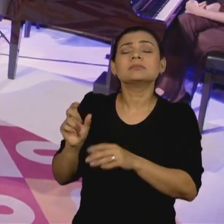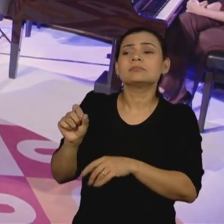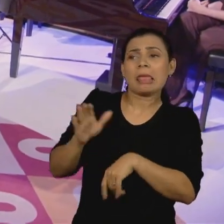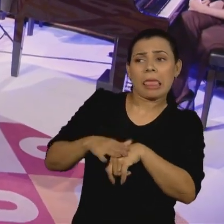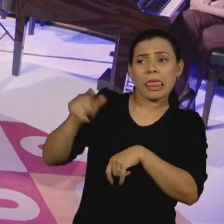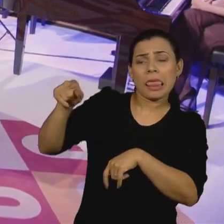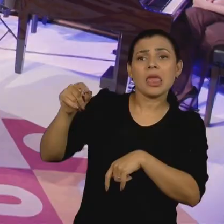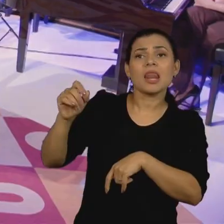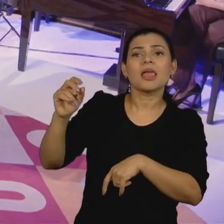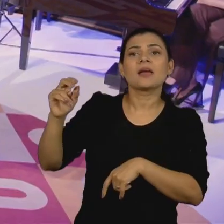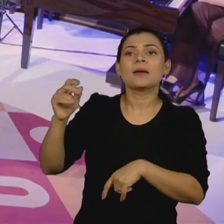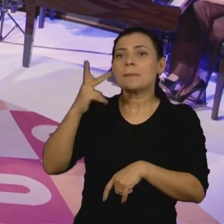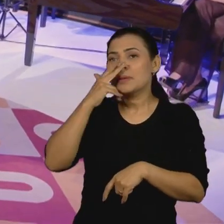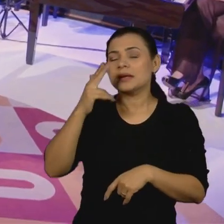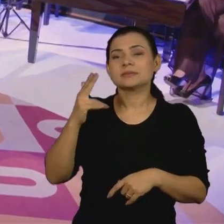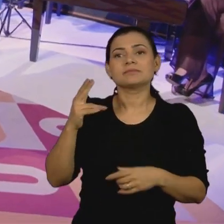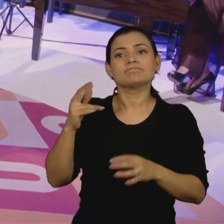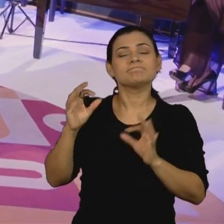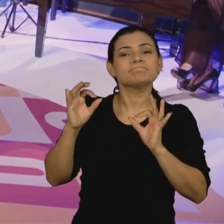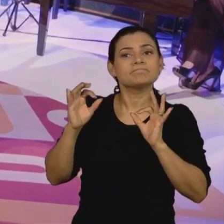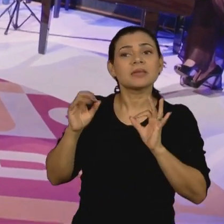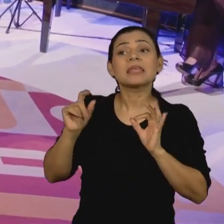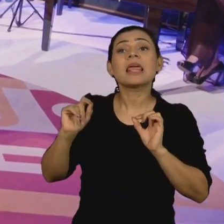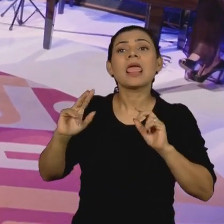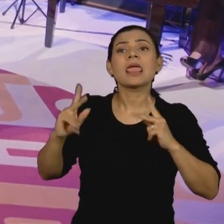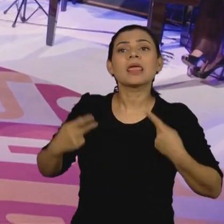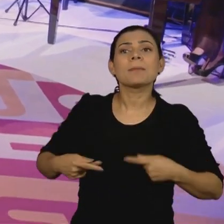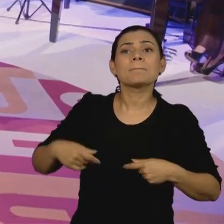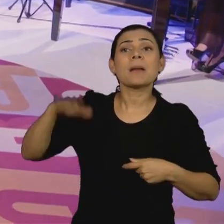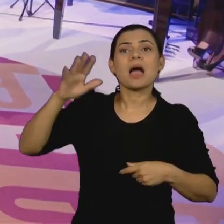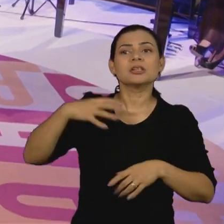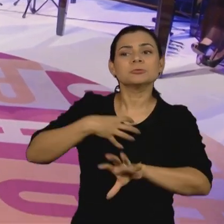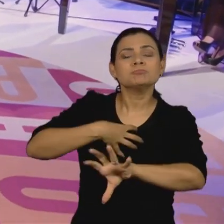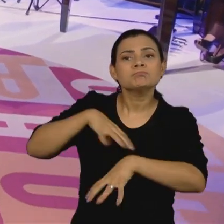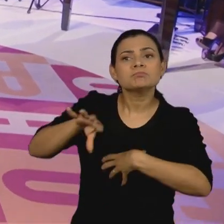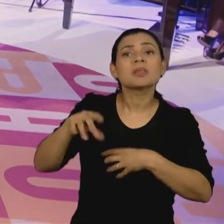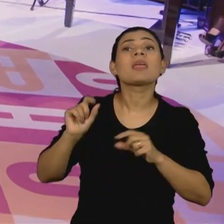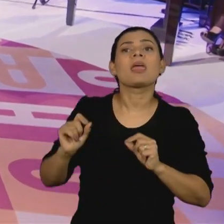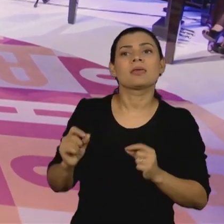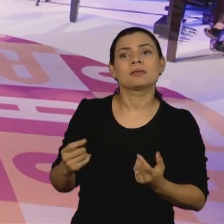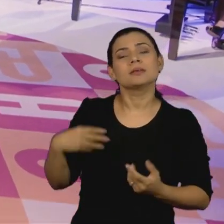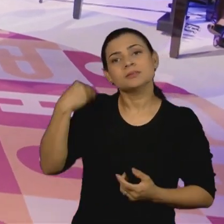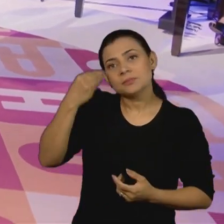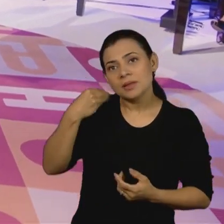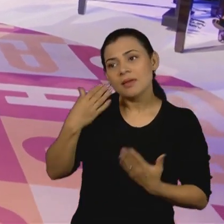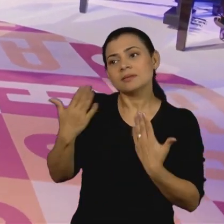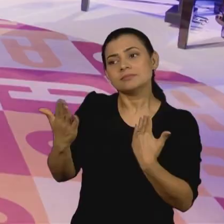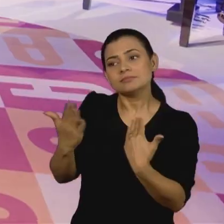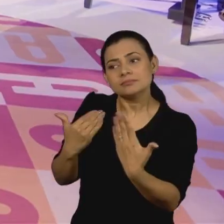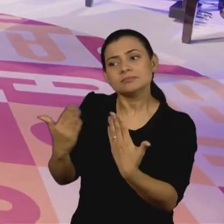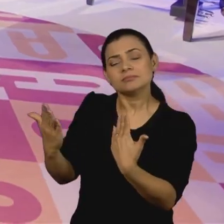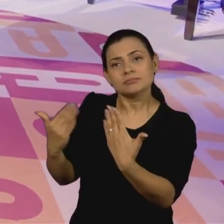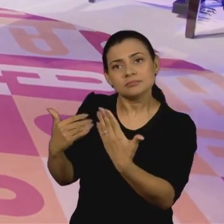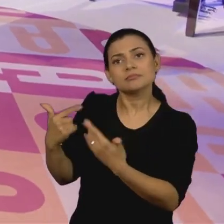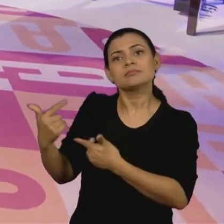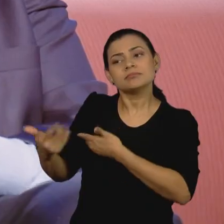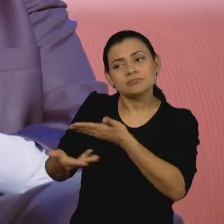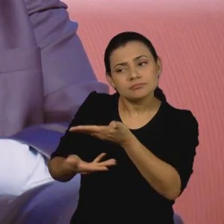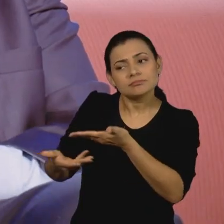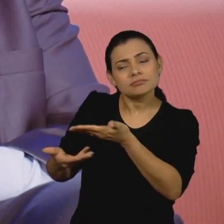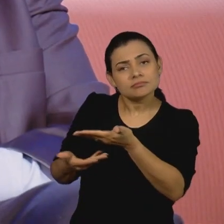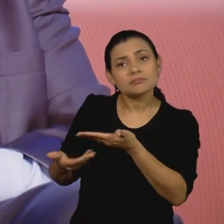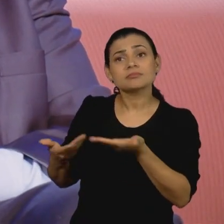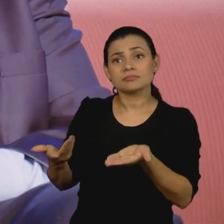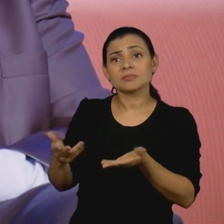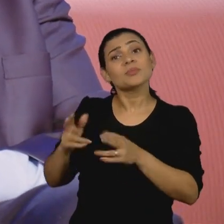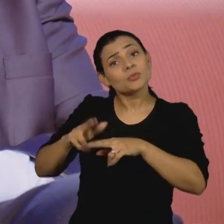mais humano antes ou depois, né? Você só vai, na medida vendo ele que trabalhar, né? Vendo ele trabalhar e formando, né? Investindo